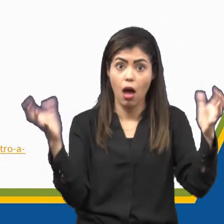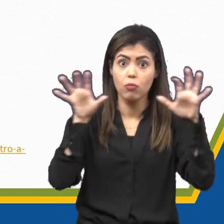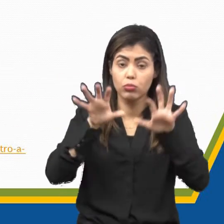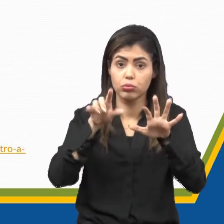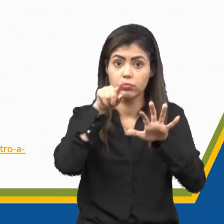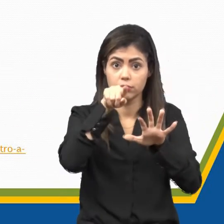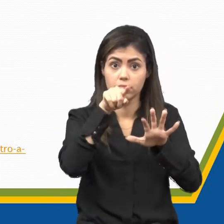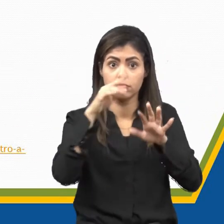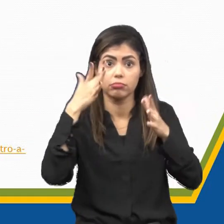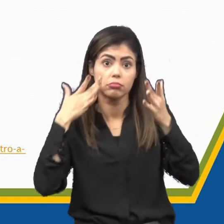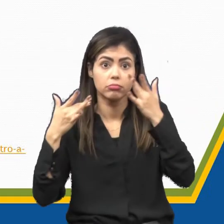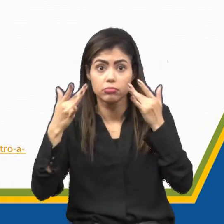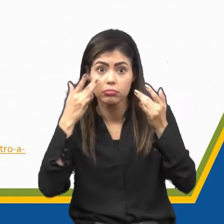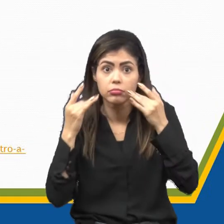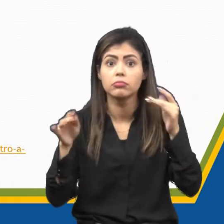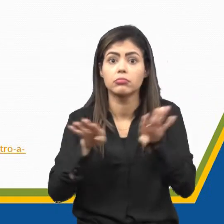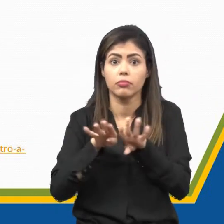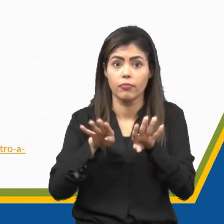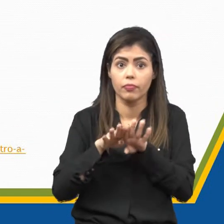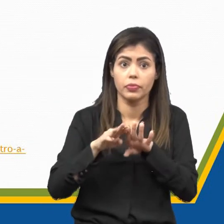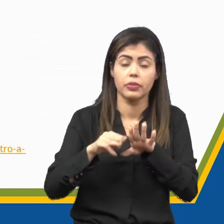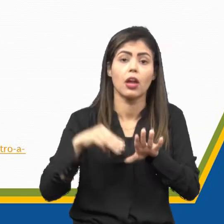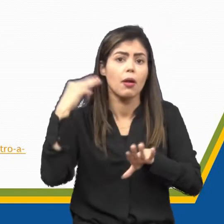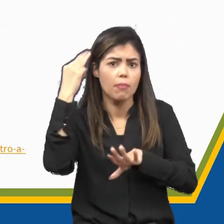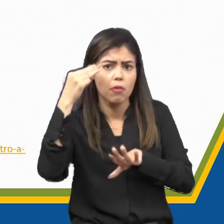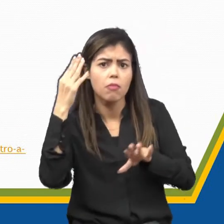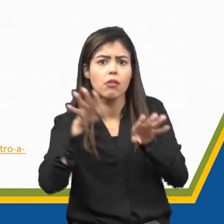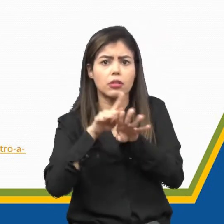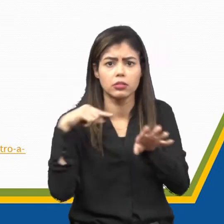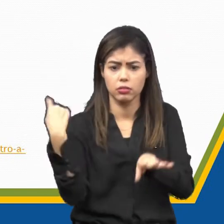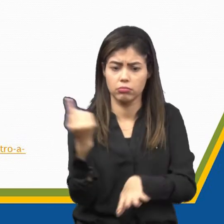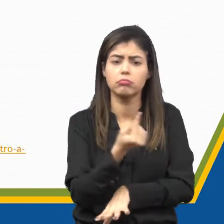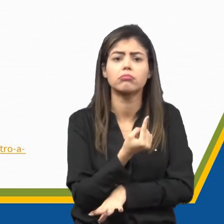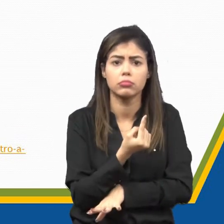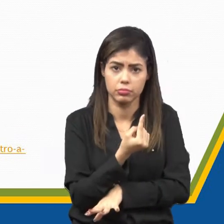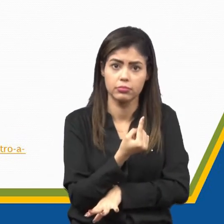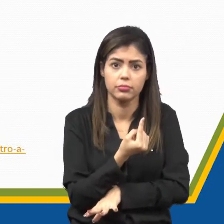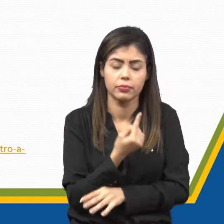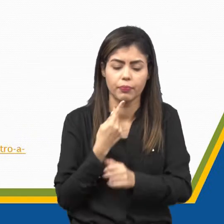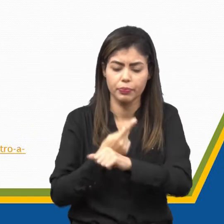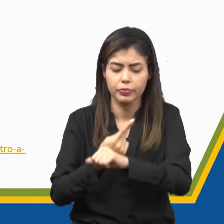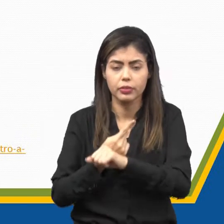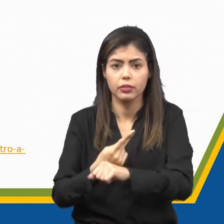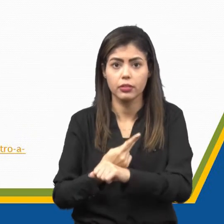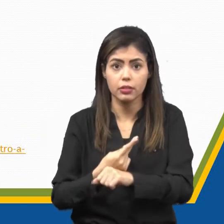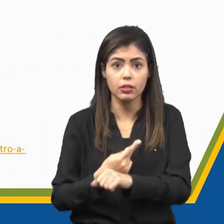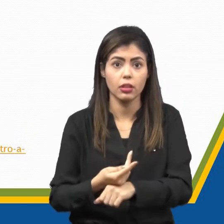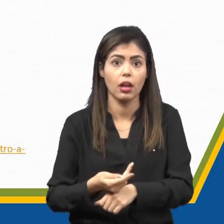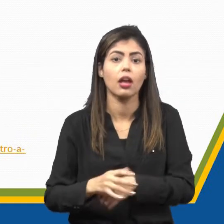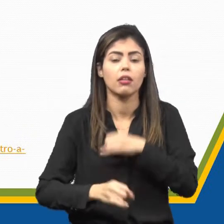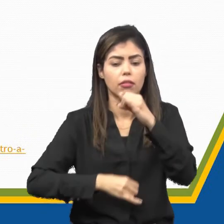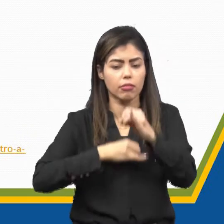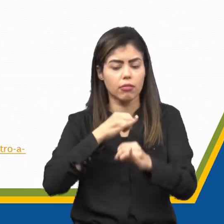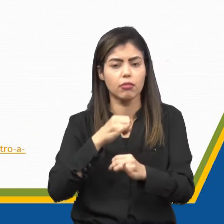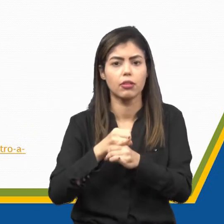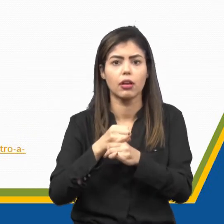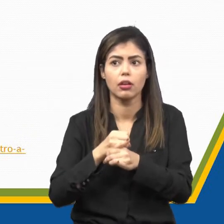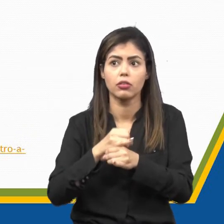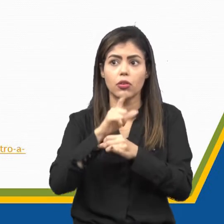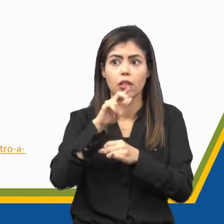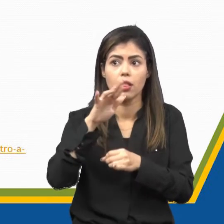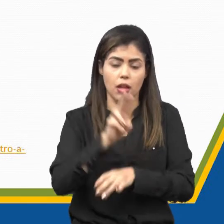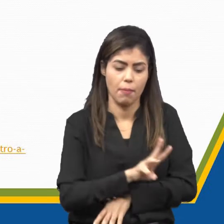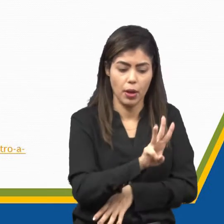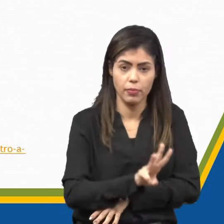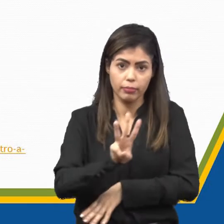espetáculo, ele trata justamente sobre memórias, tá? Se vocês pesquisarem na internet, nesse link que aparece